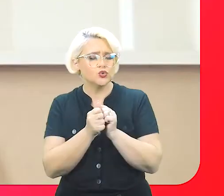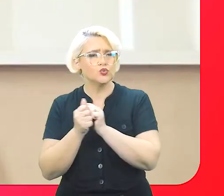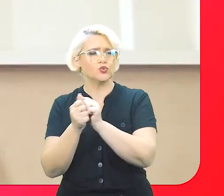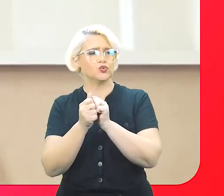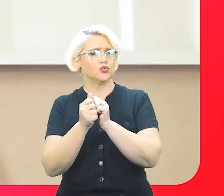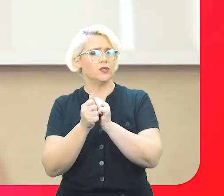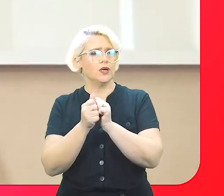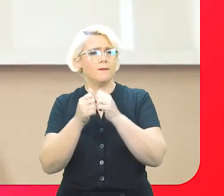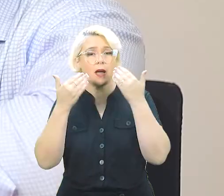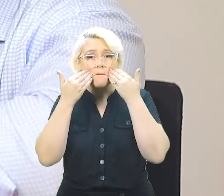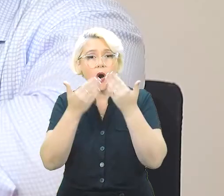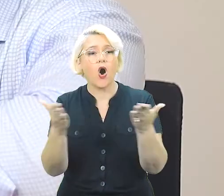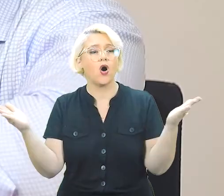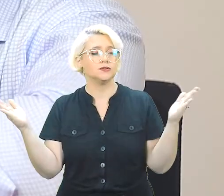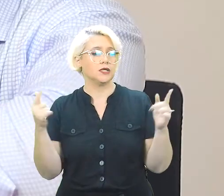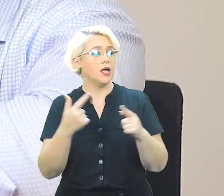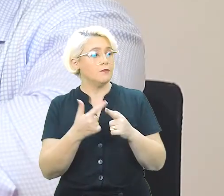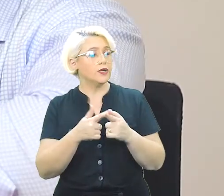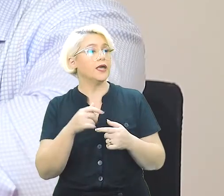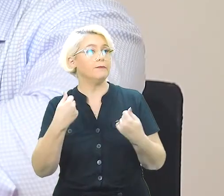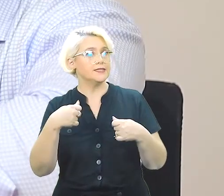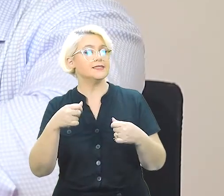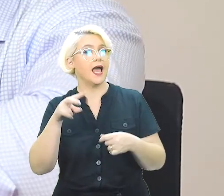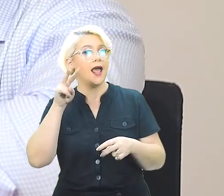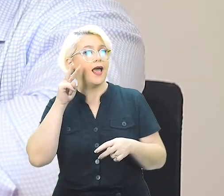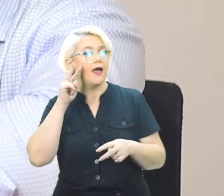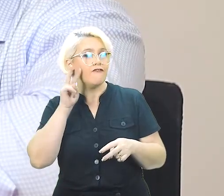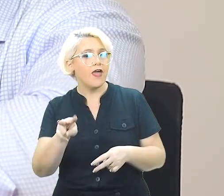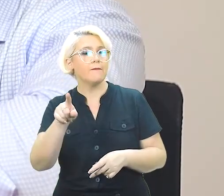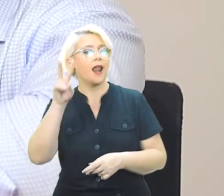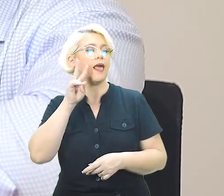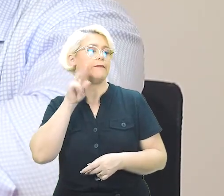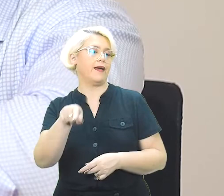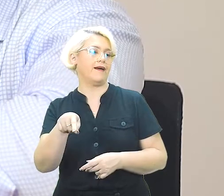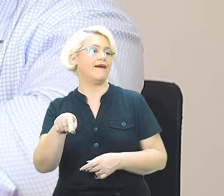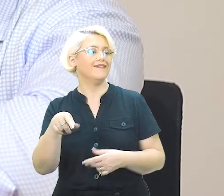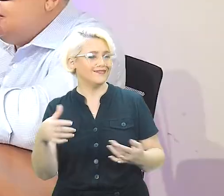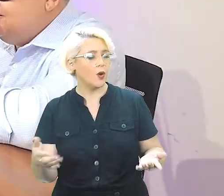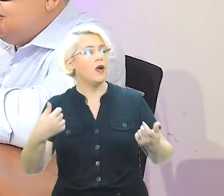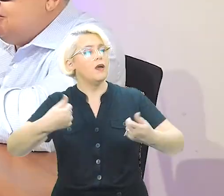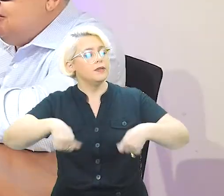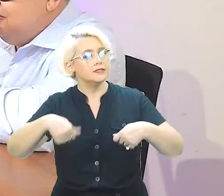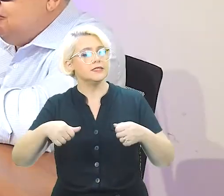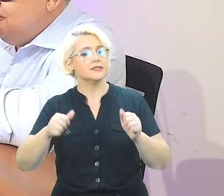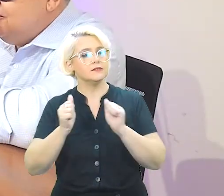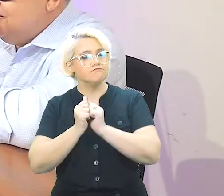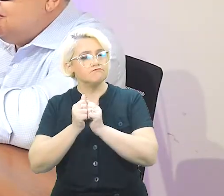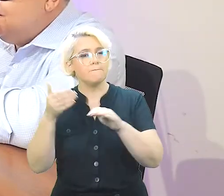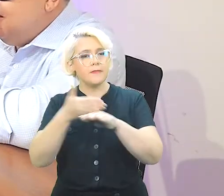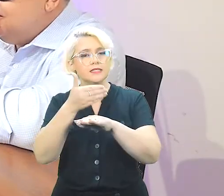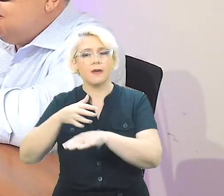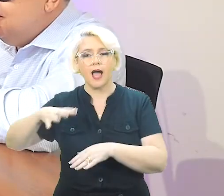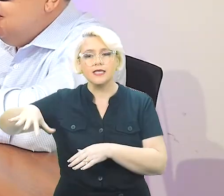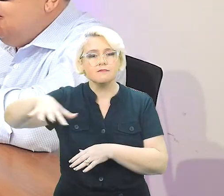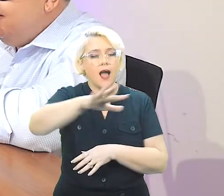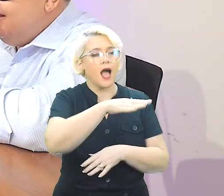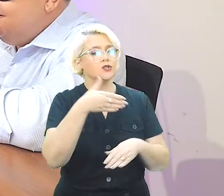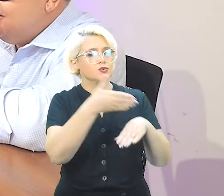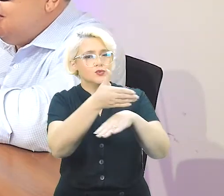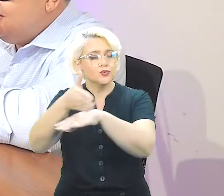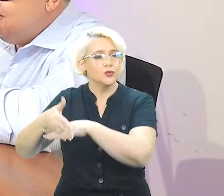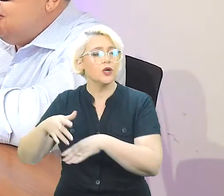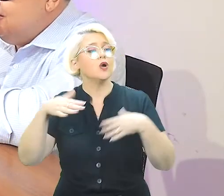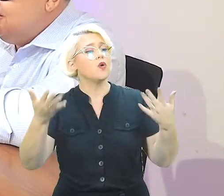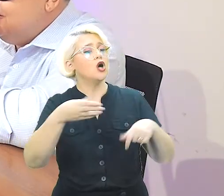serem vistas, até por conta quem não é visto não é lembrado, então precisamos estar em todos os espaços. Qual